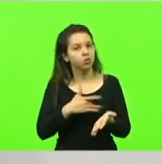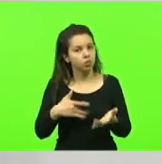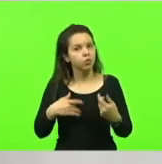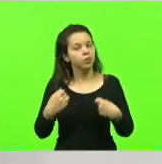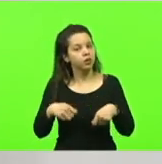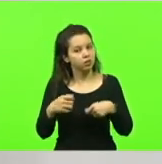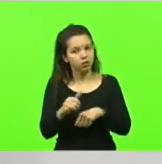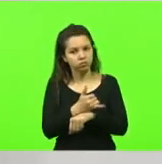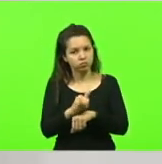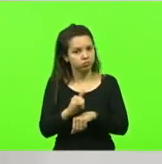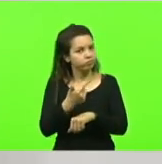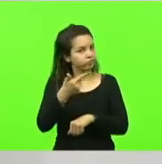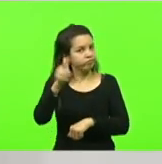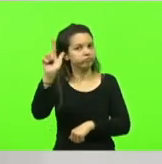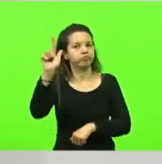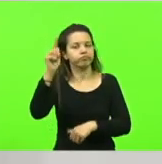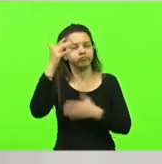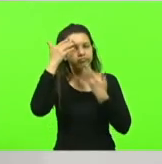Muito obrigado.